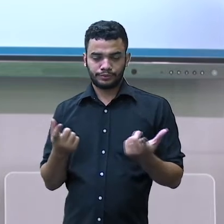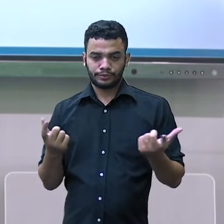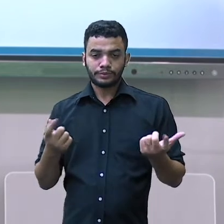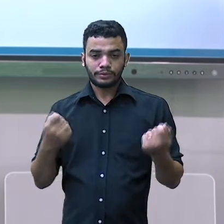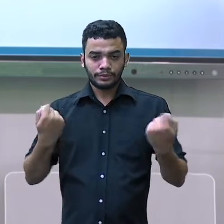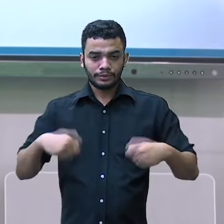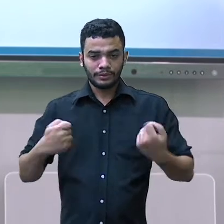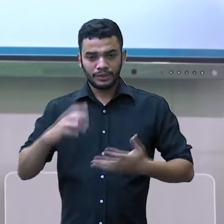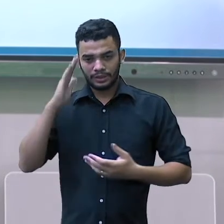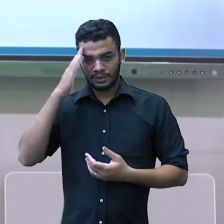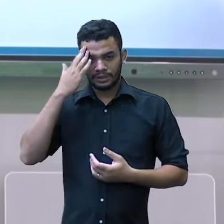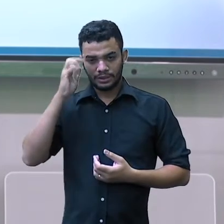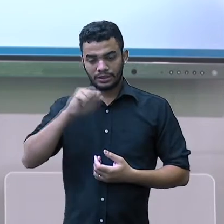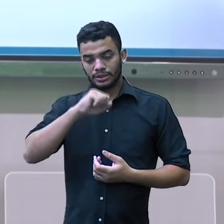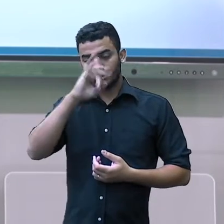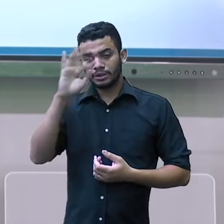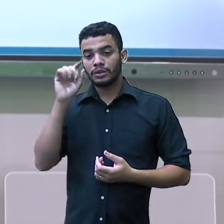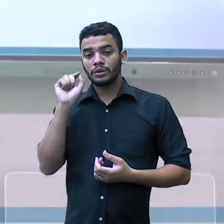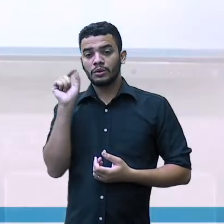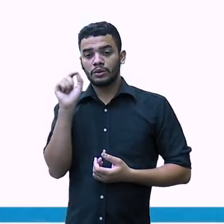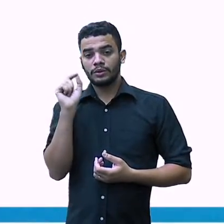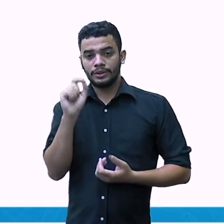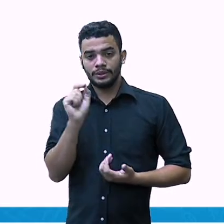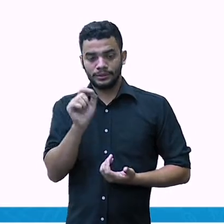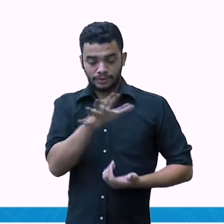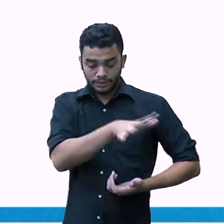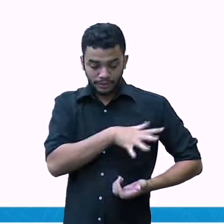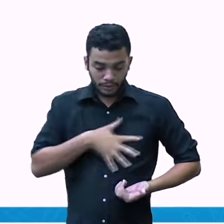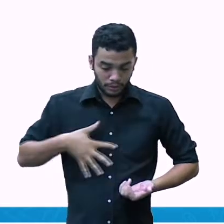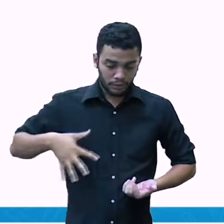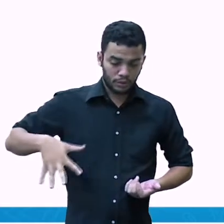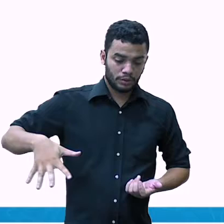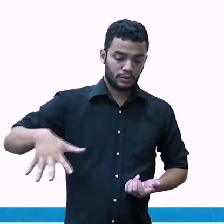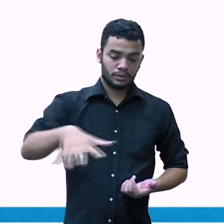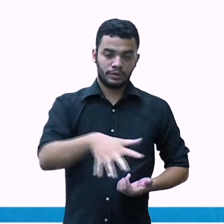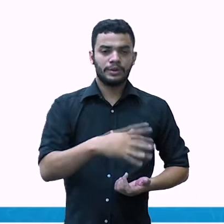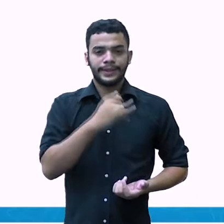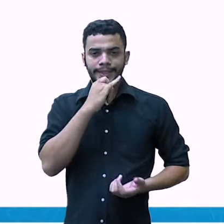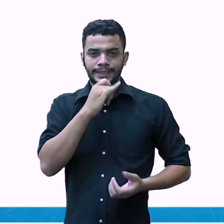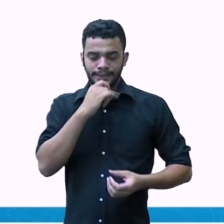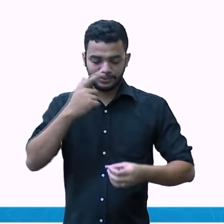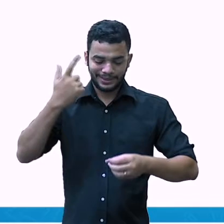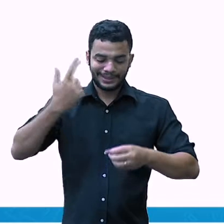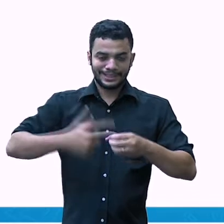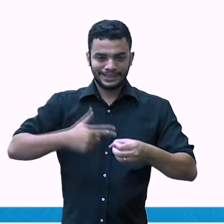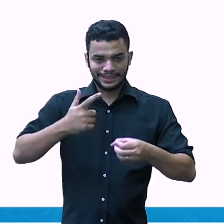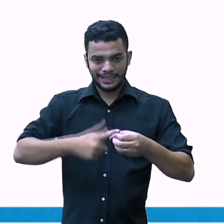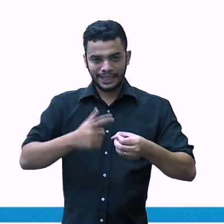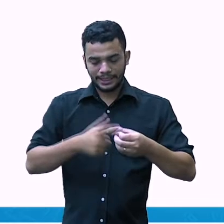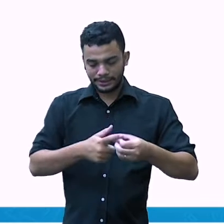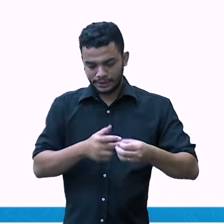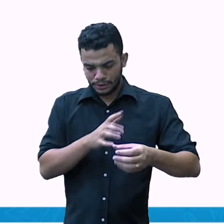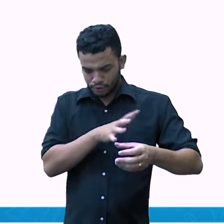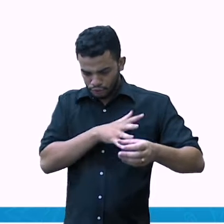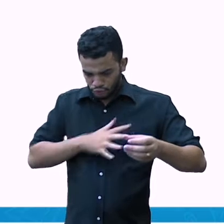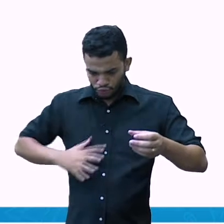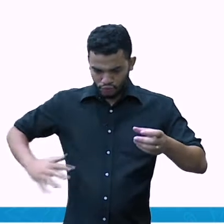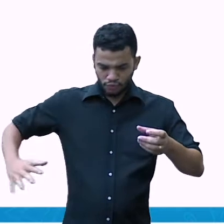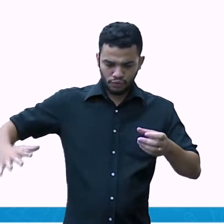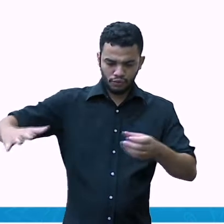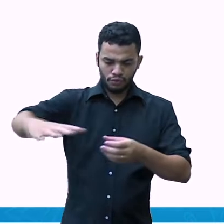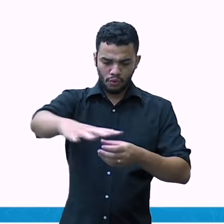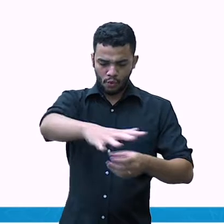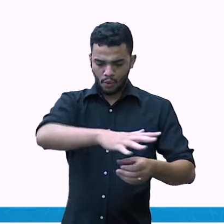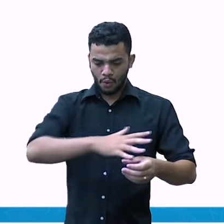do território. O território, ele envolve tanto terra mesmo, a parte ali onde ele